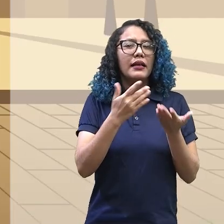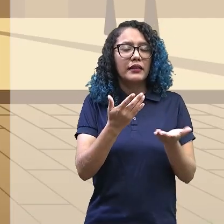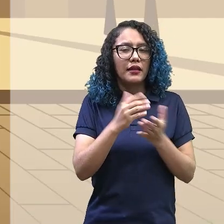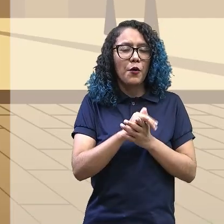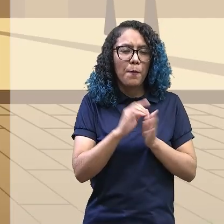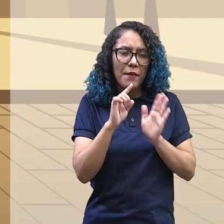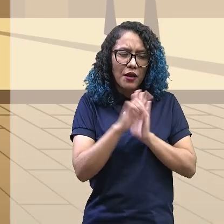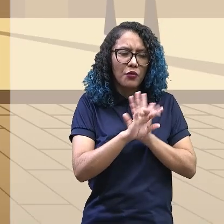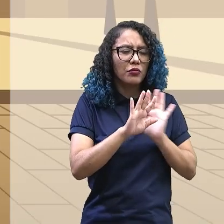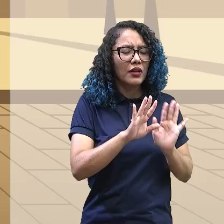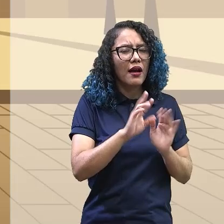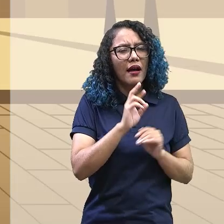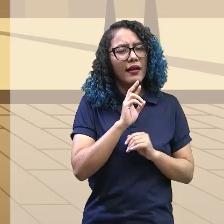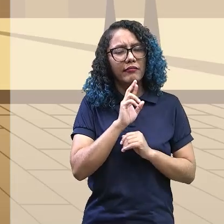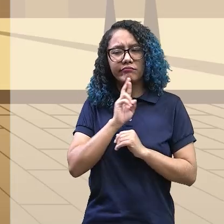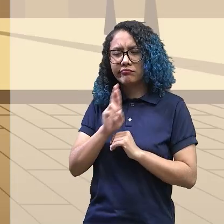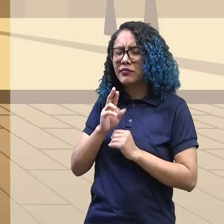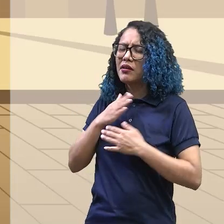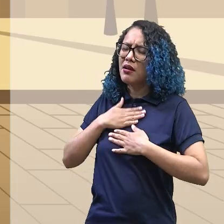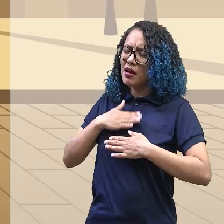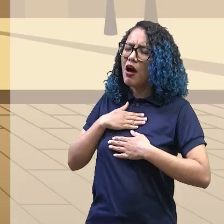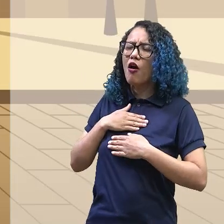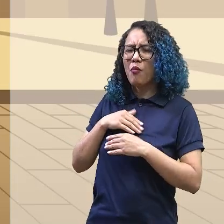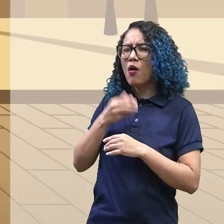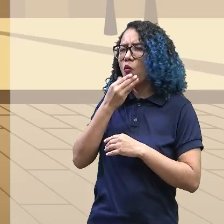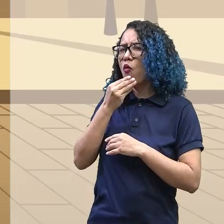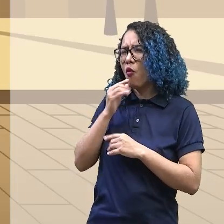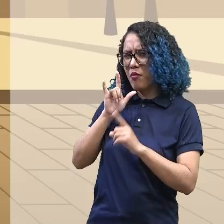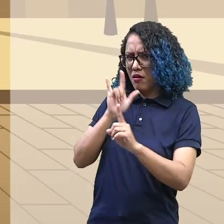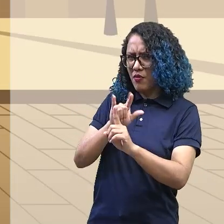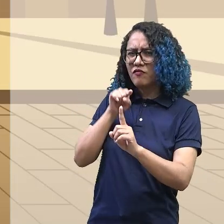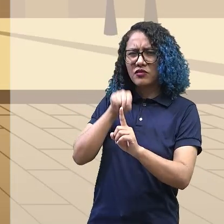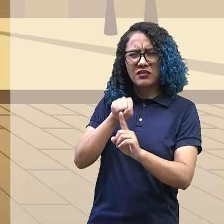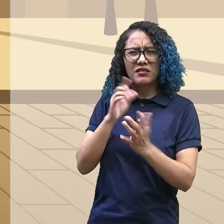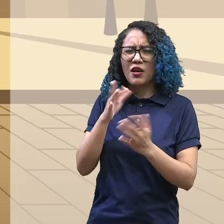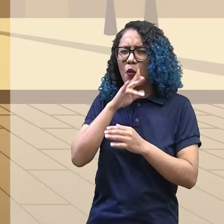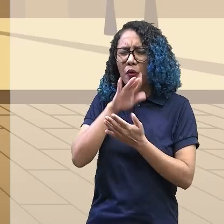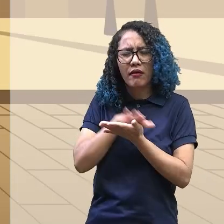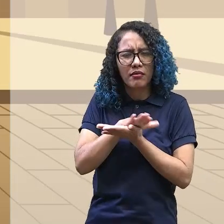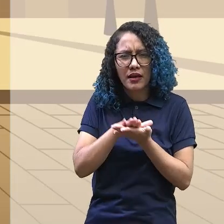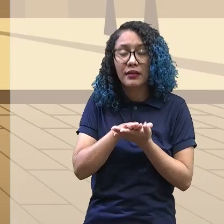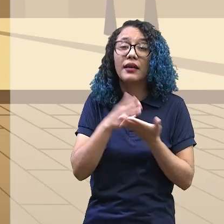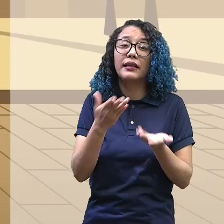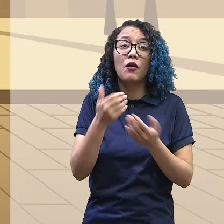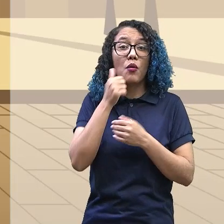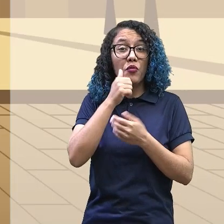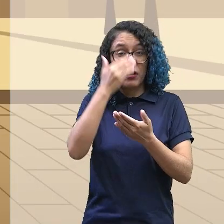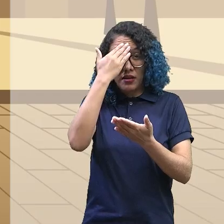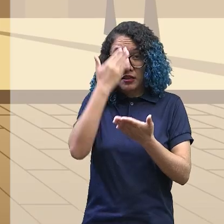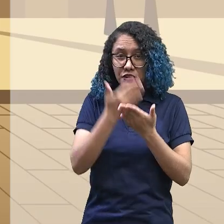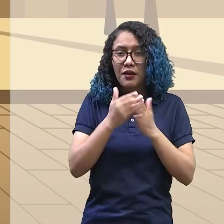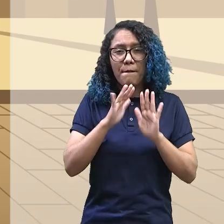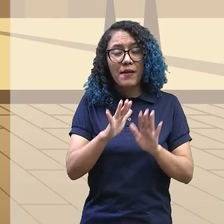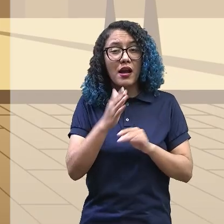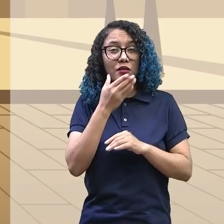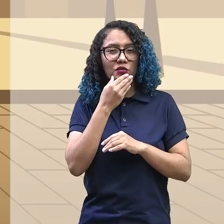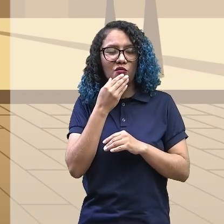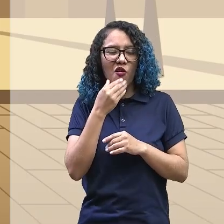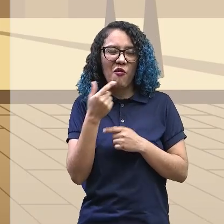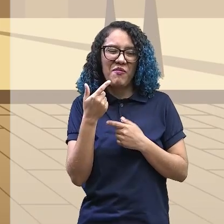a tranquiliza. Ele te ama e nada de ruim acontecerá. Rita acredita, mas Camilo debocha da